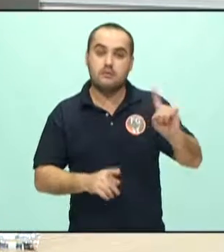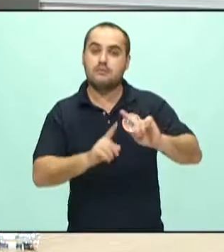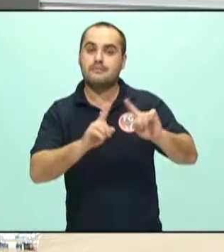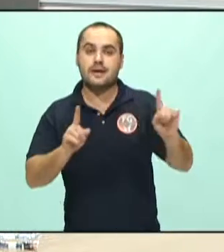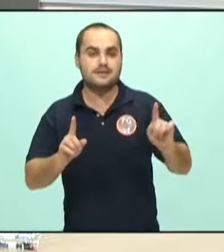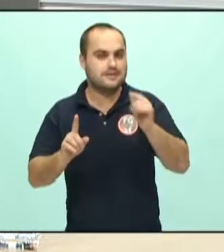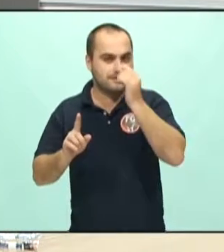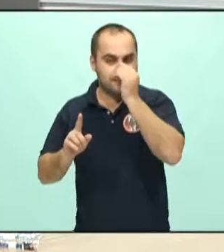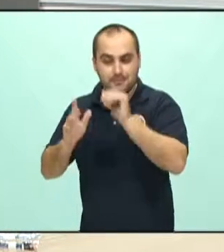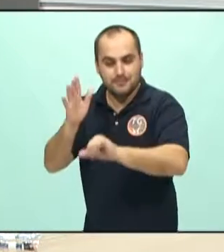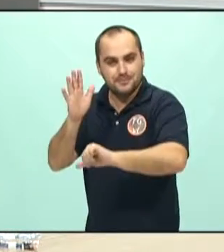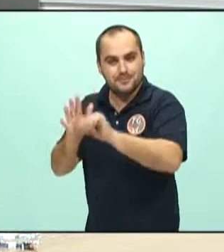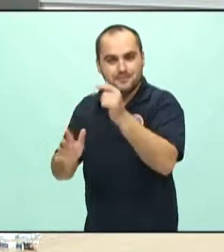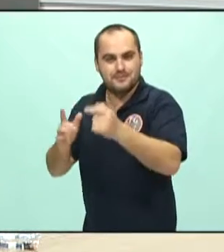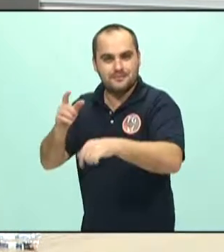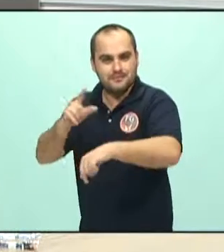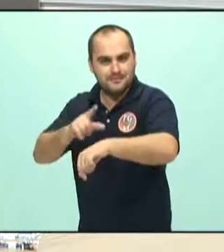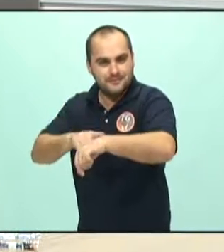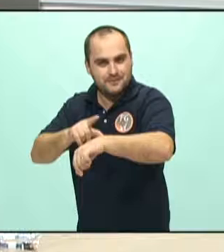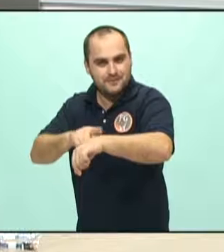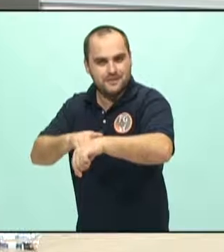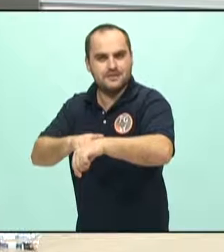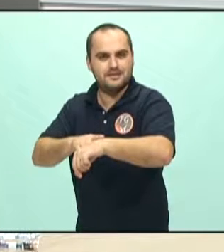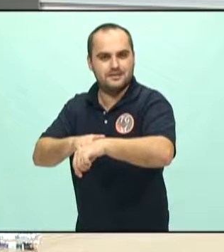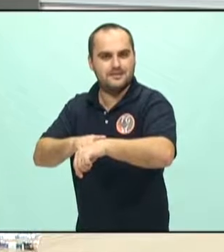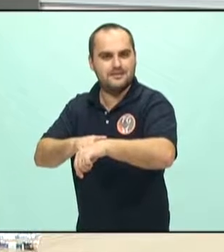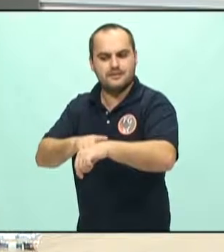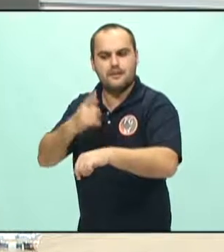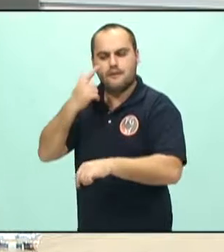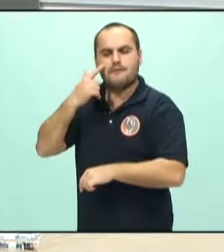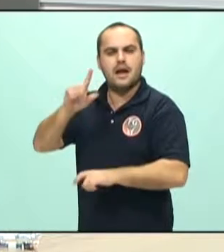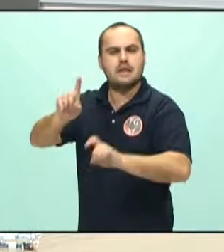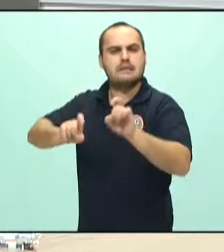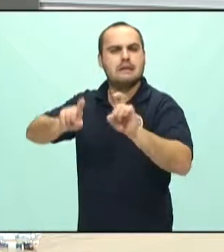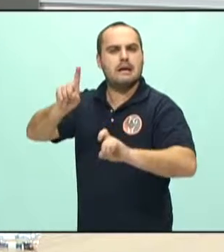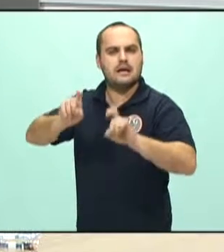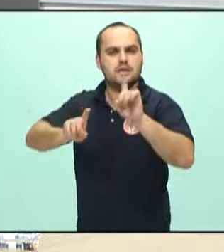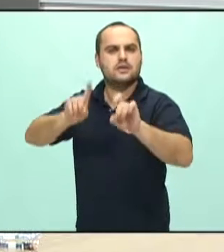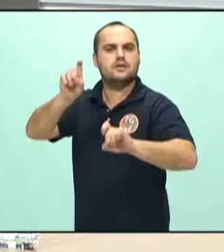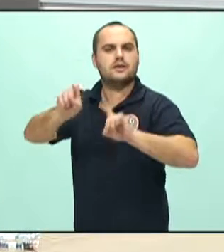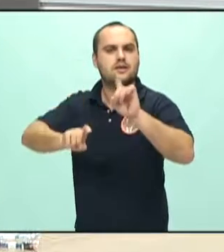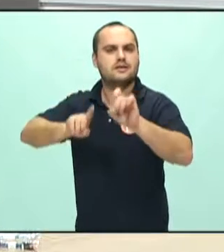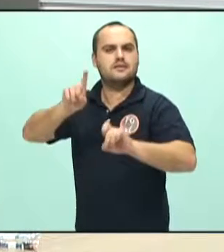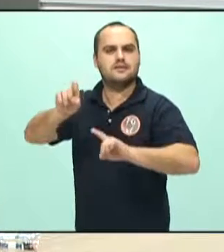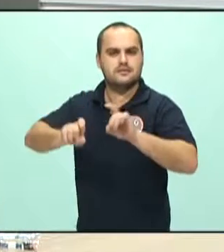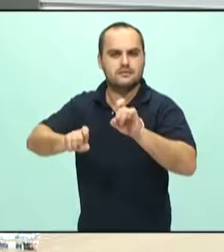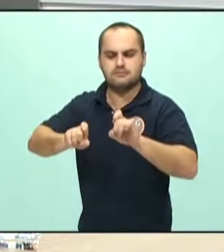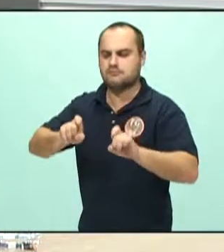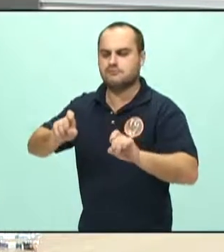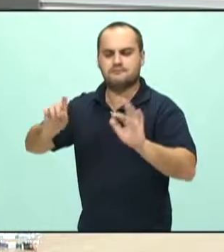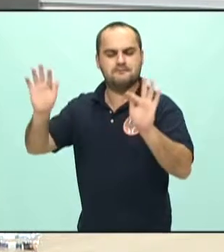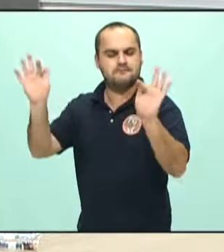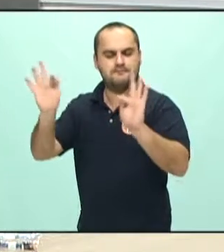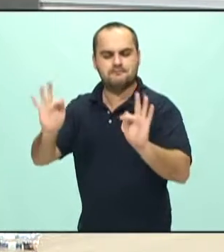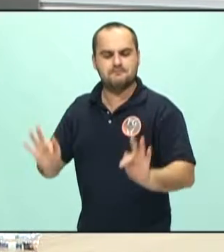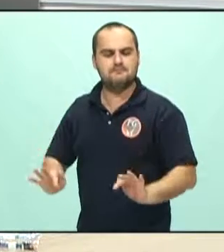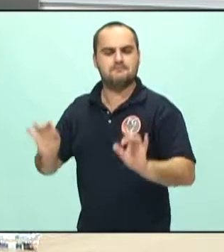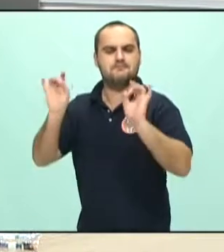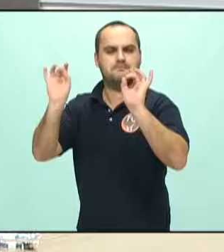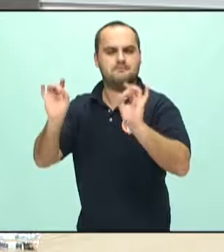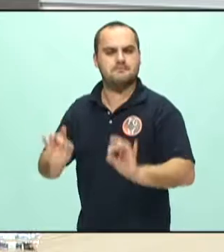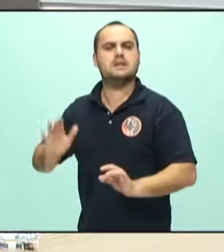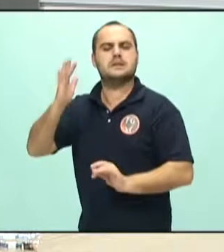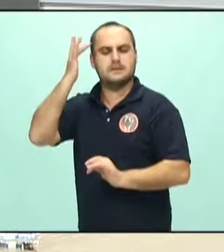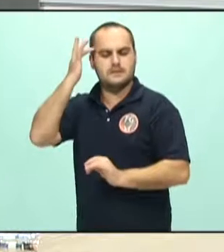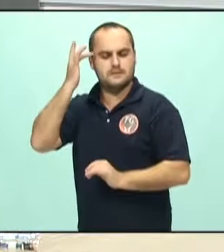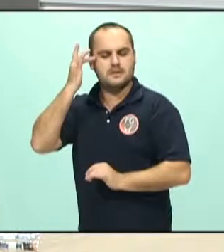é que foi a primeira edição eu acredito que foi foi um sucesso acho que foi muito satisfatório e acredito que eles vão ampliar